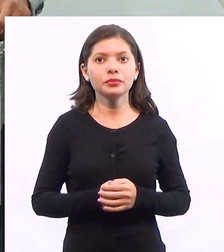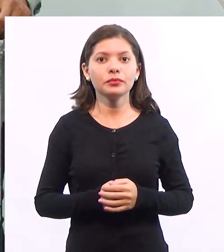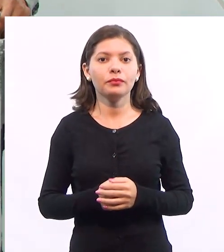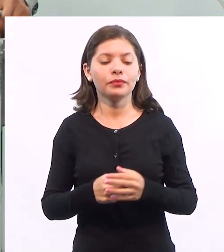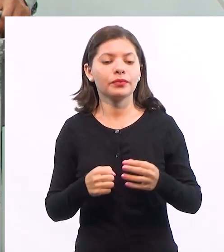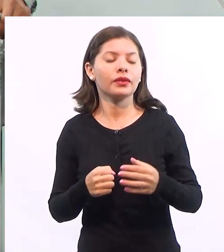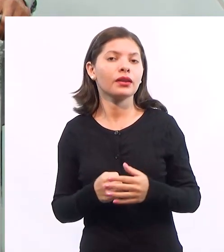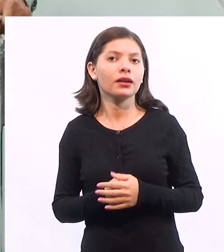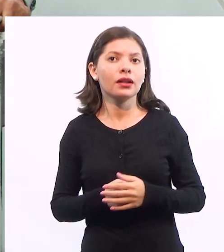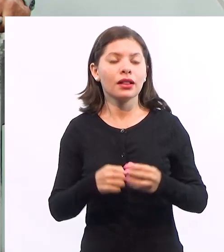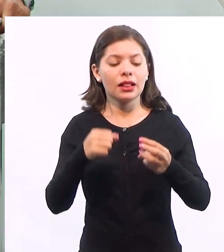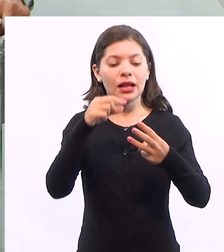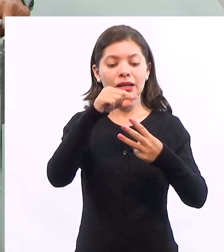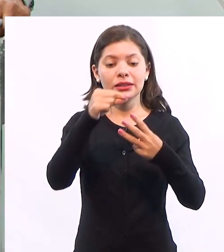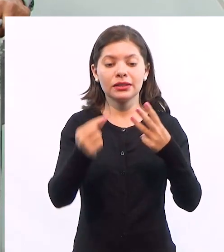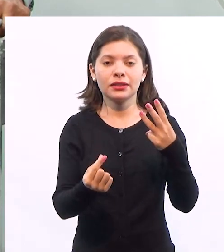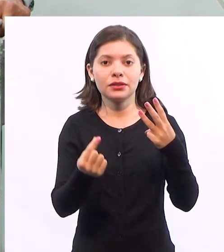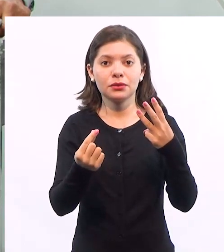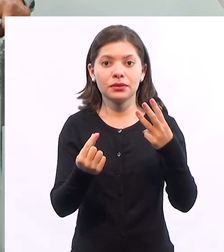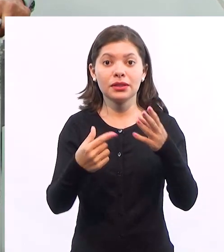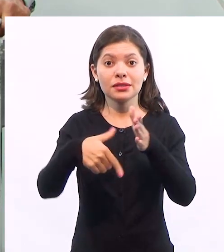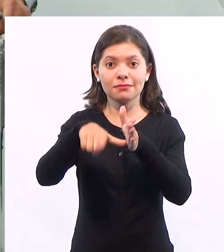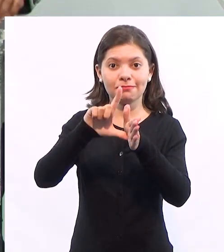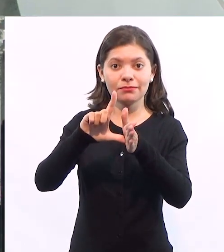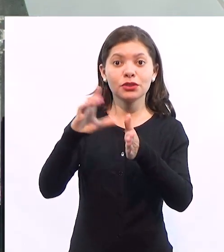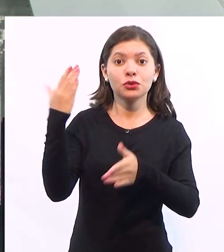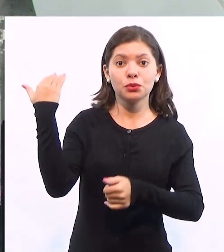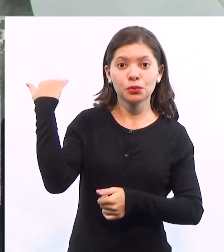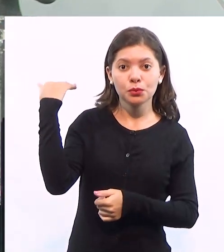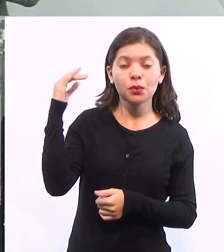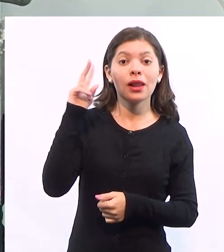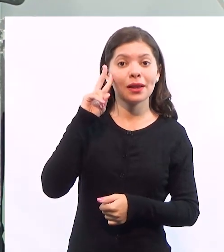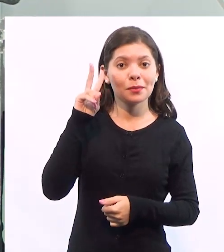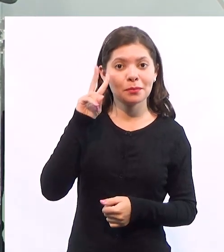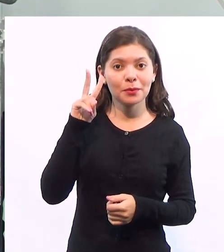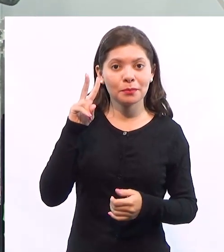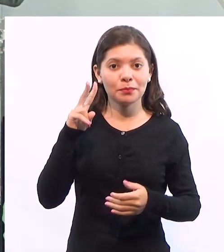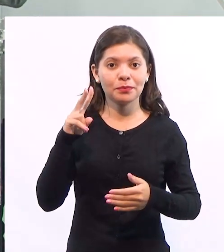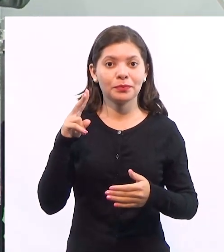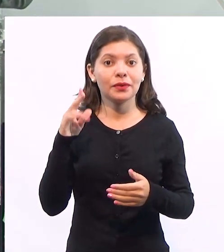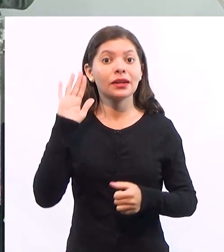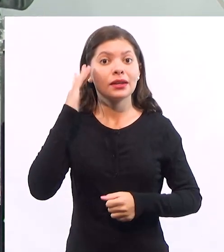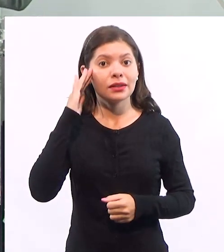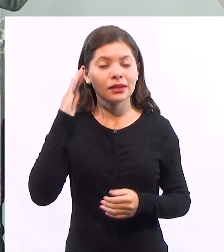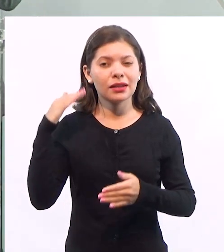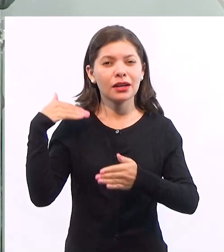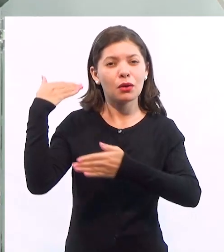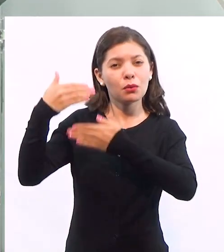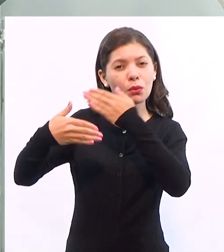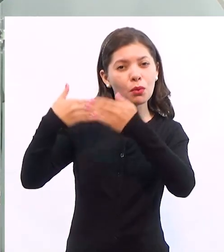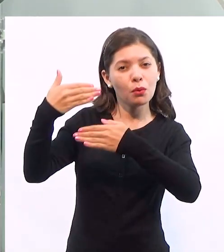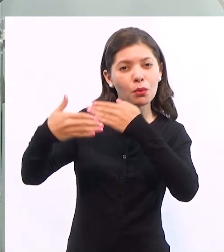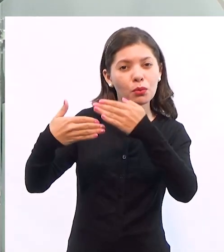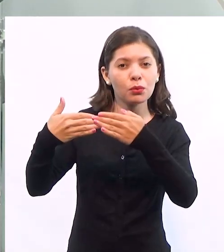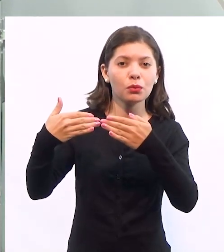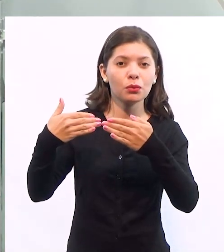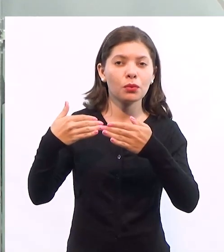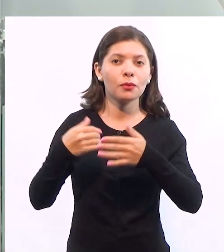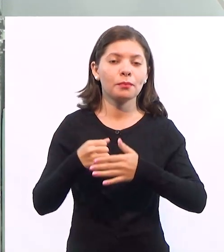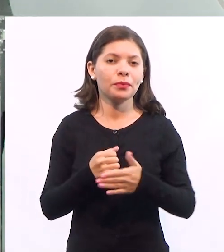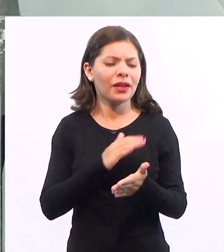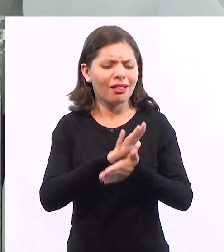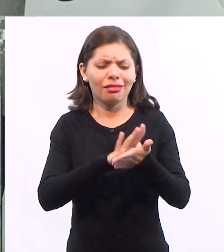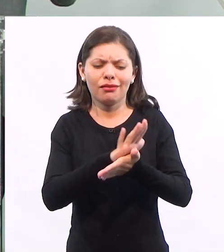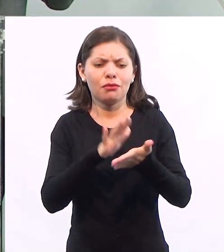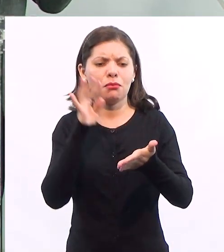científica, a teoria clássica e também a teoria burocrática. Entenda que ao longo desse processo organizacional, nenhuma teoria